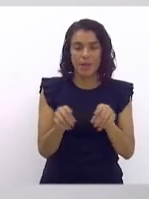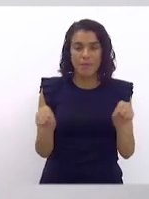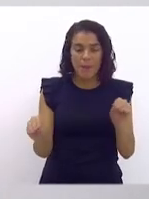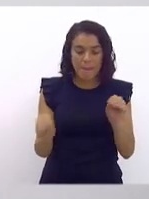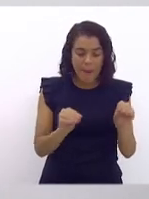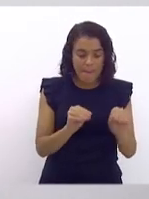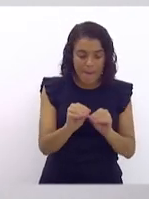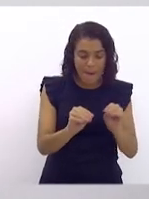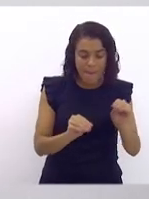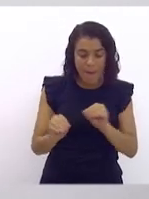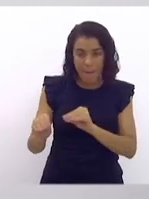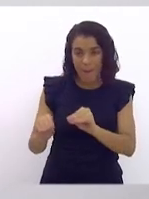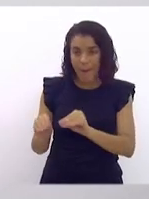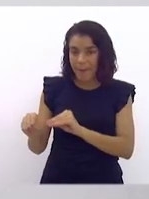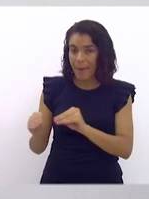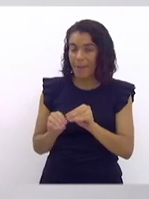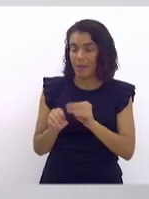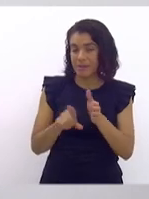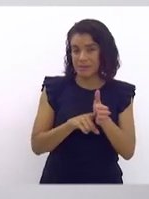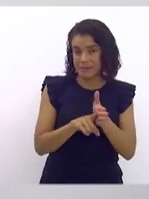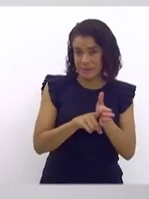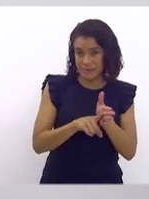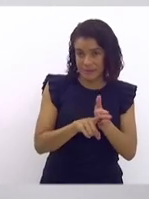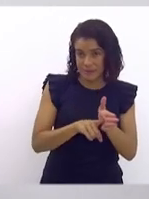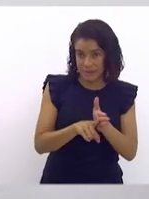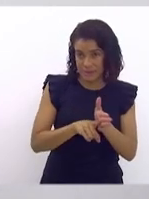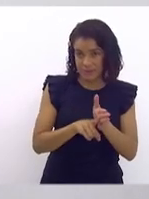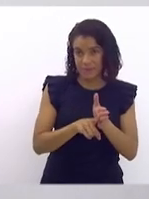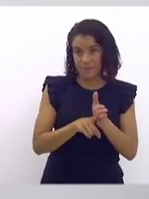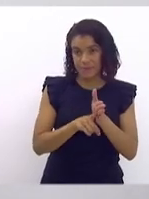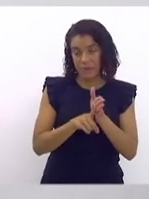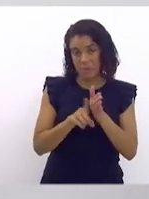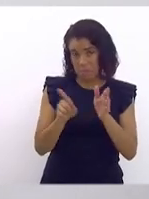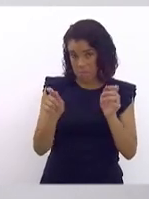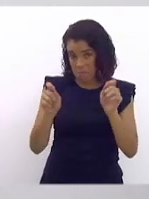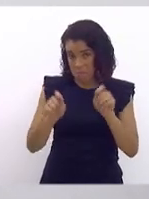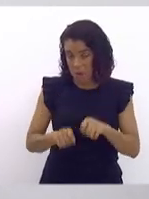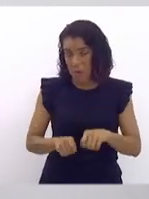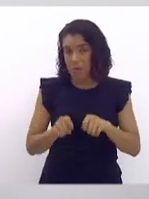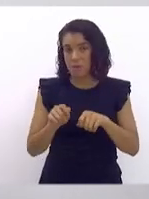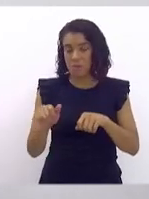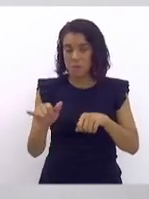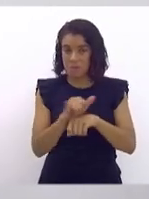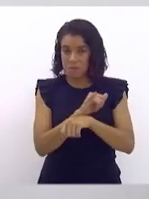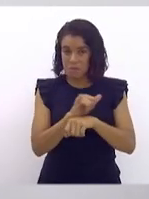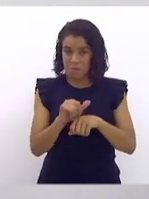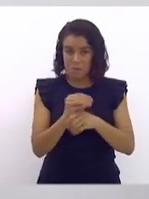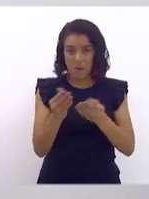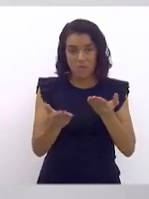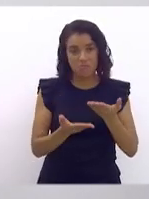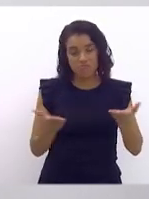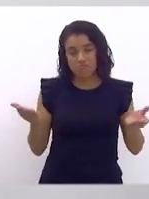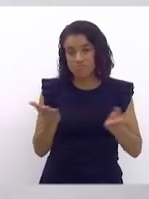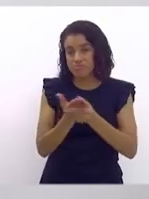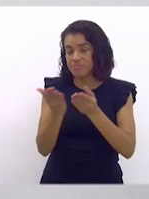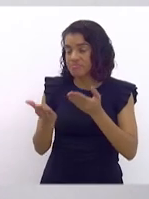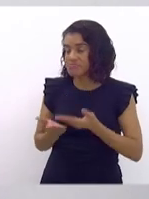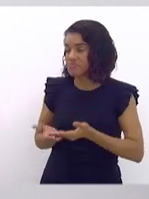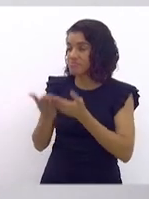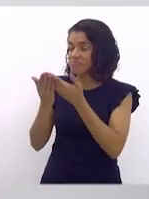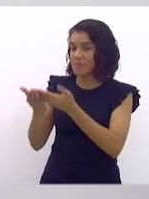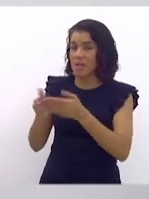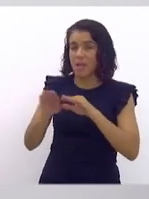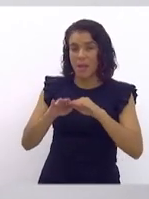pesquisas deveriam se subordinar, como o próprio mecanismo, à mesa diretora,